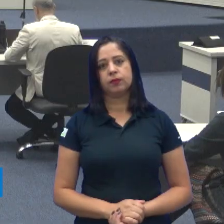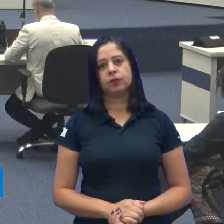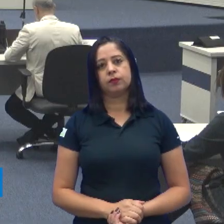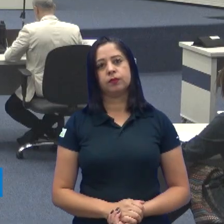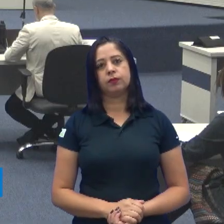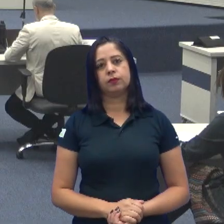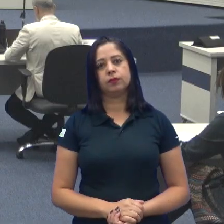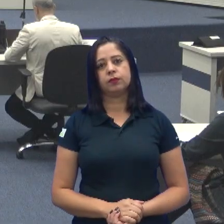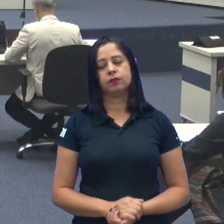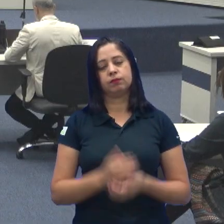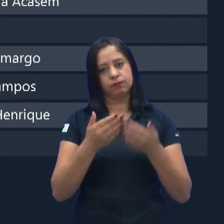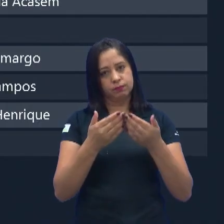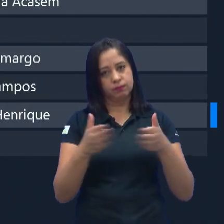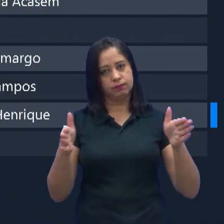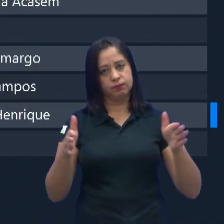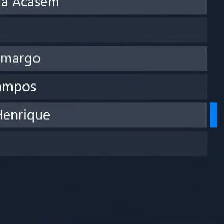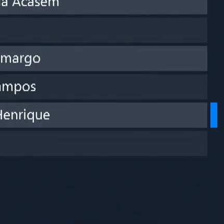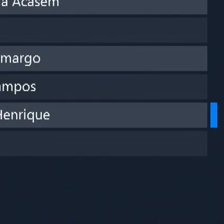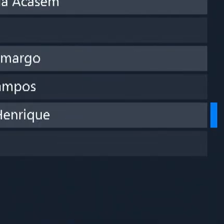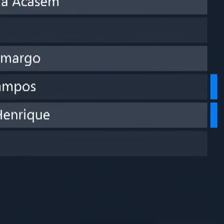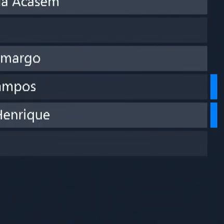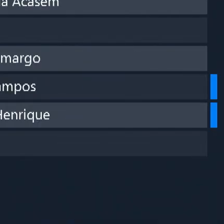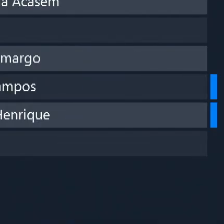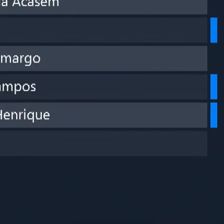Aberta a votação.